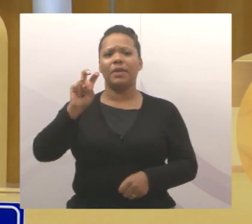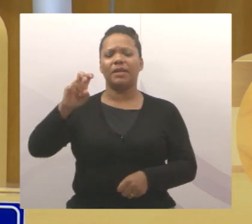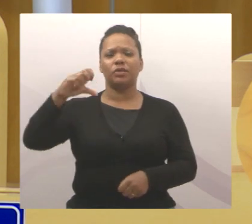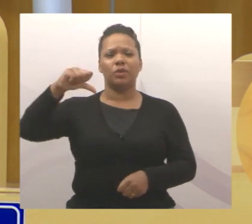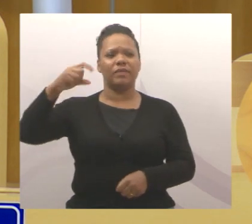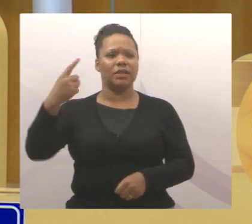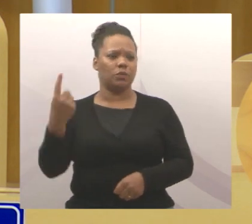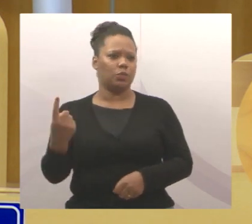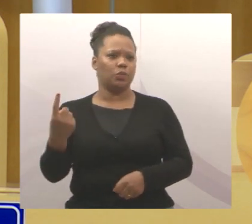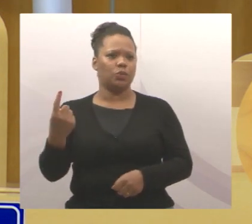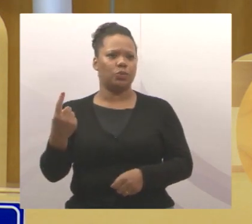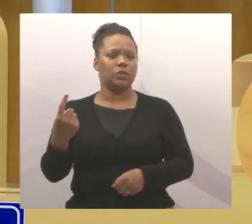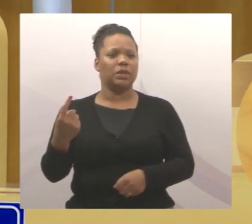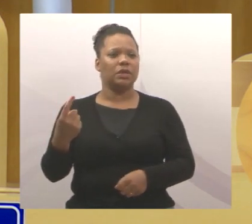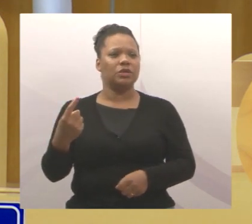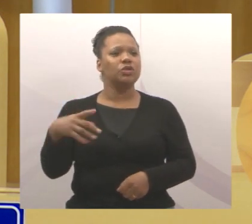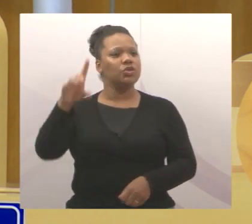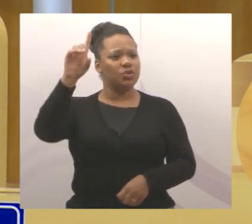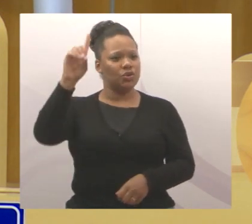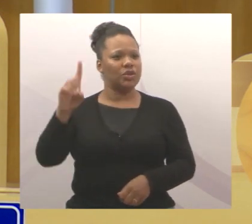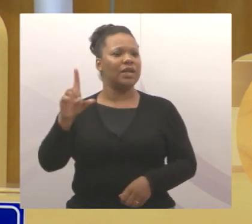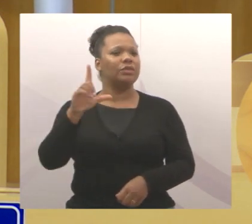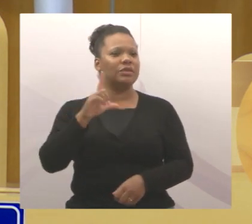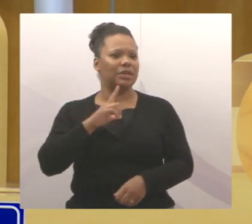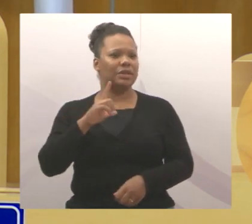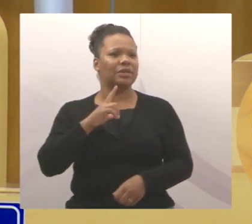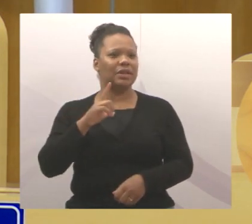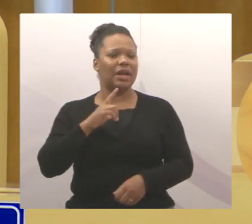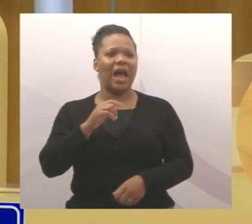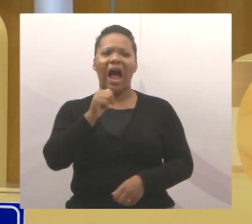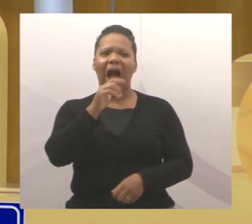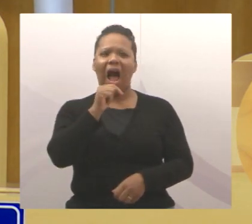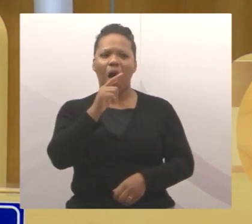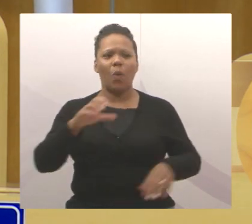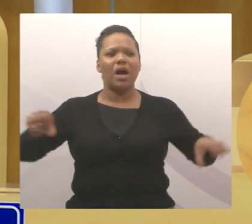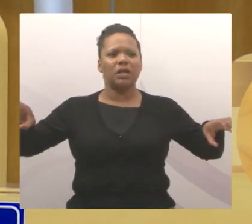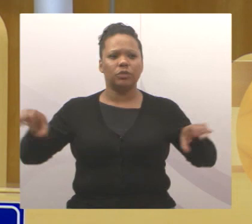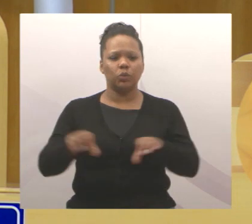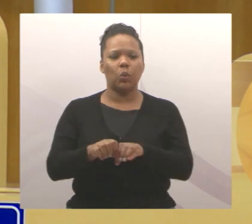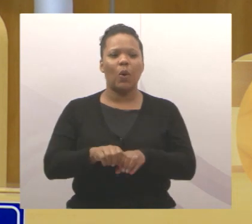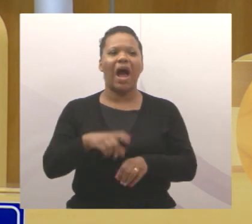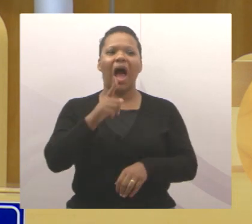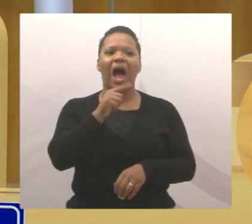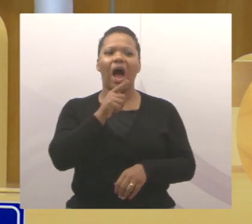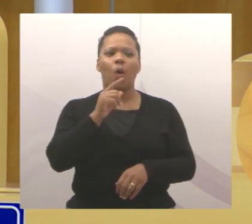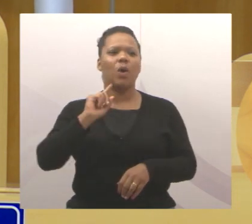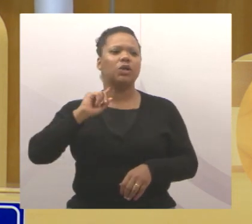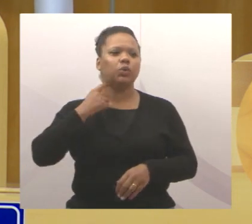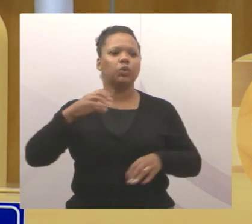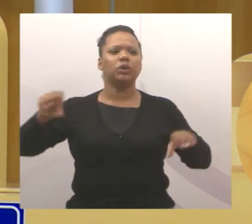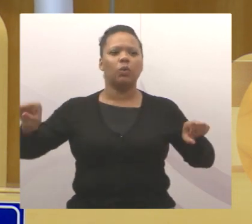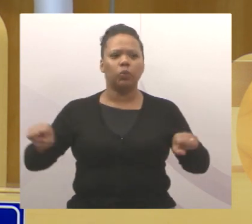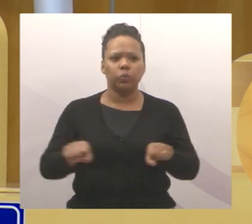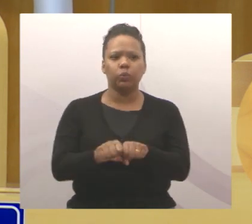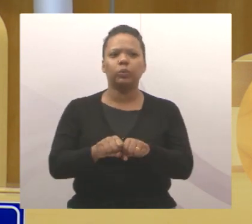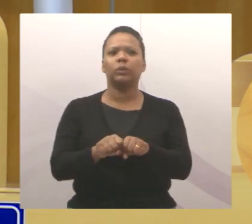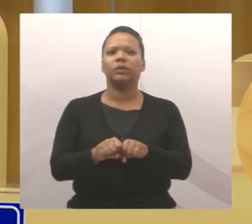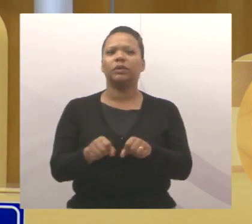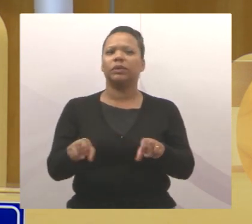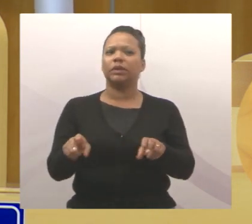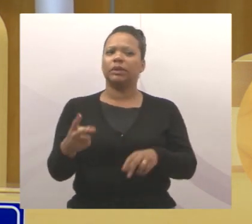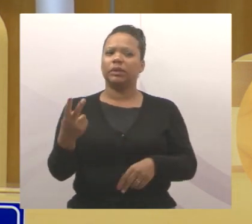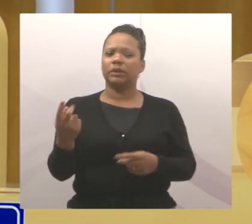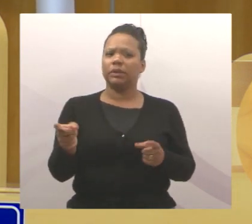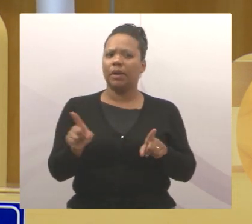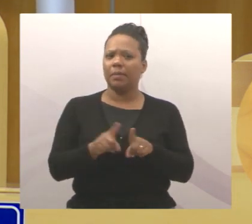1.591 que tinham direito à ligação de água e esgoto. E essa ligação de